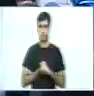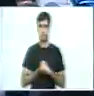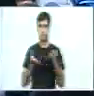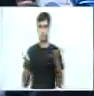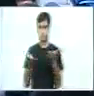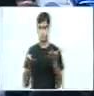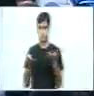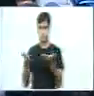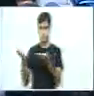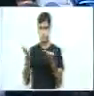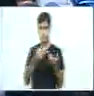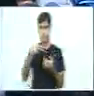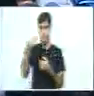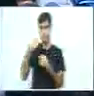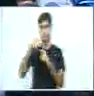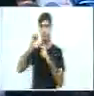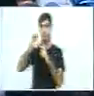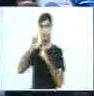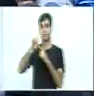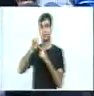Com a palavra, o vereador Edenilson.